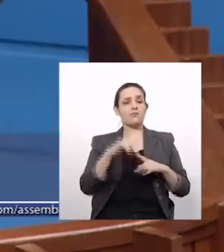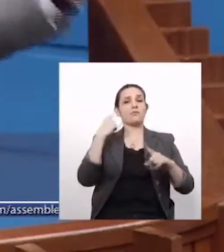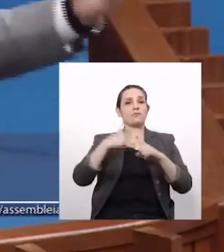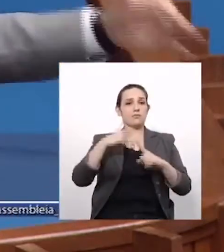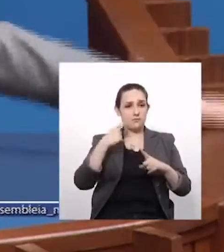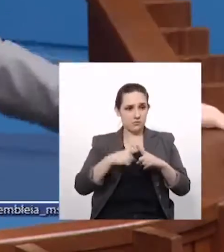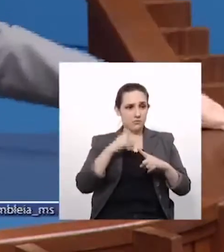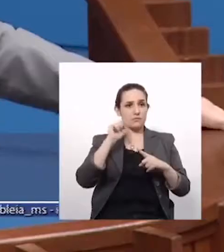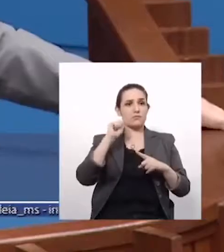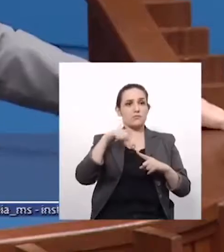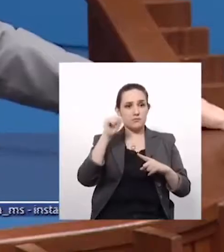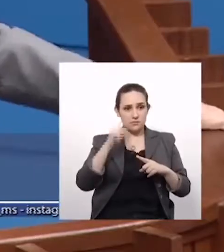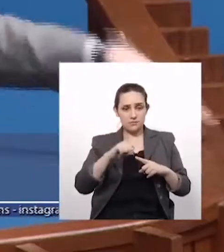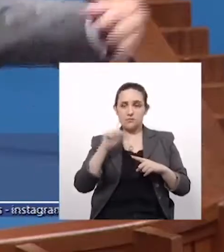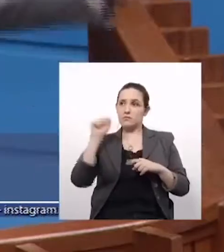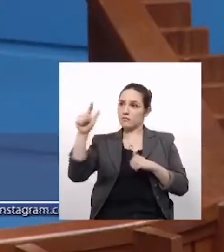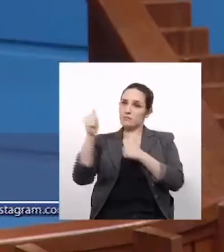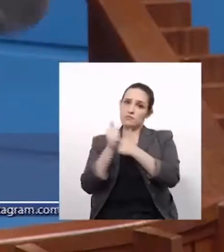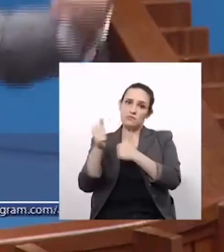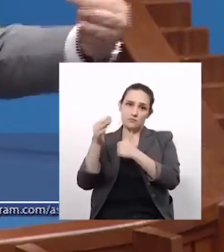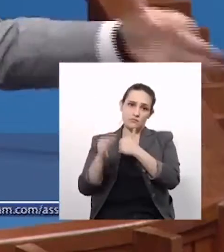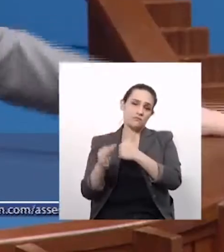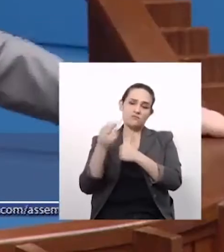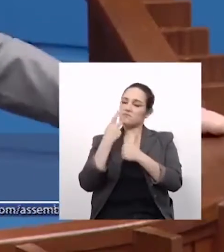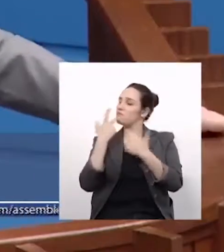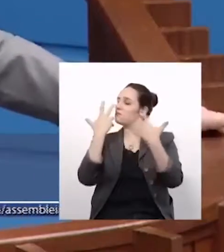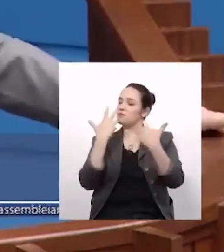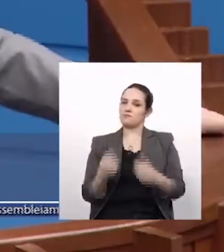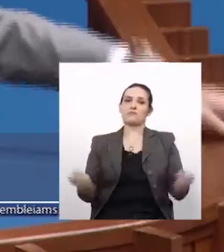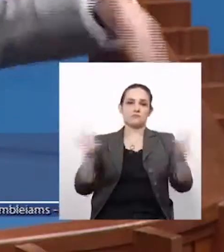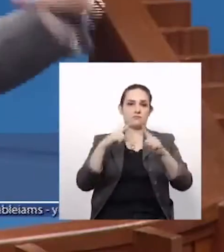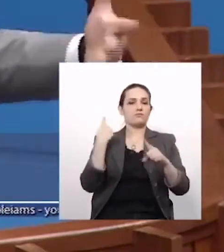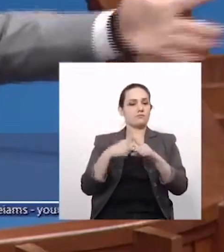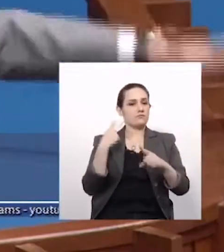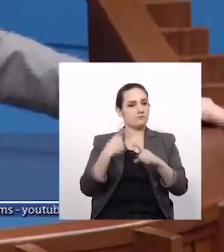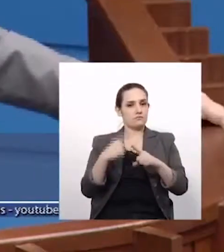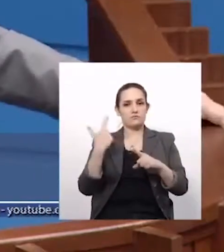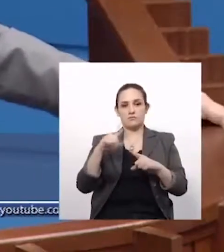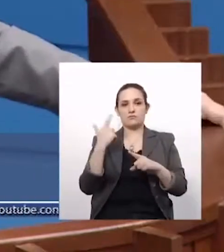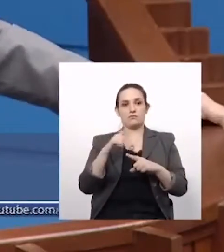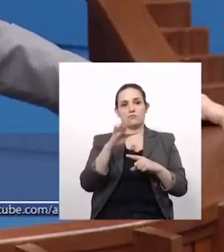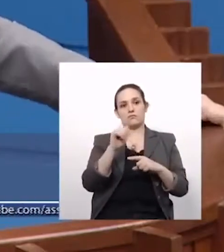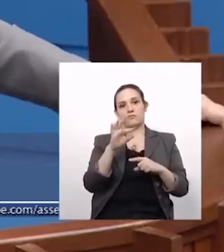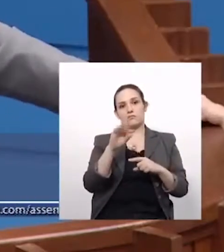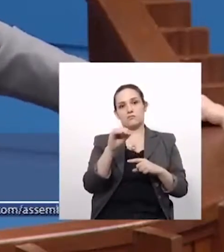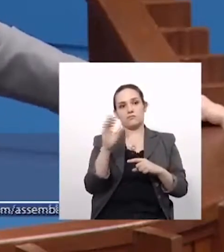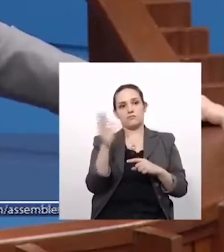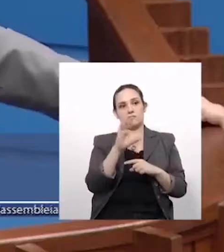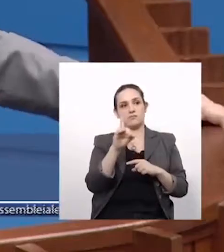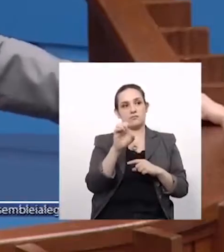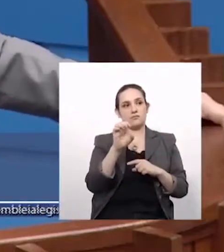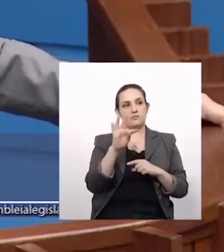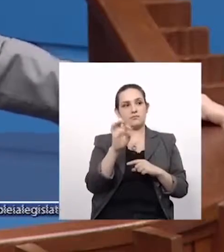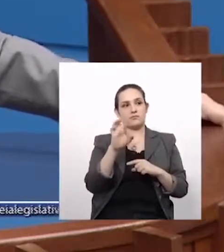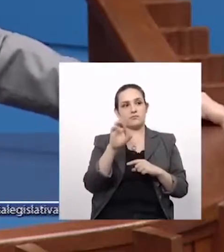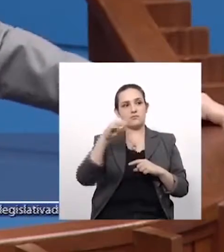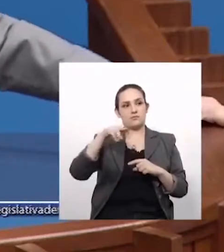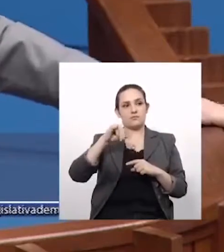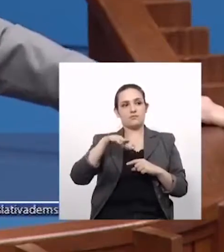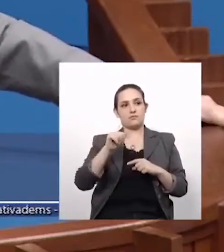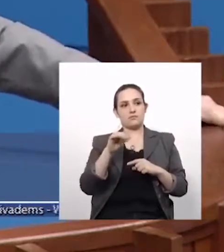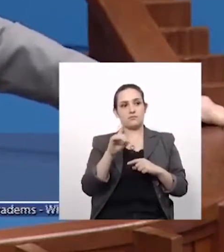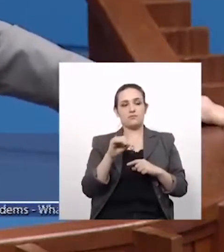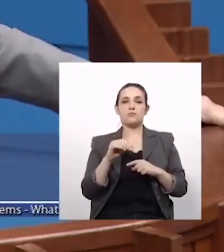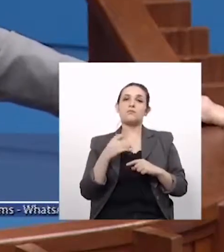inexoravelmente vai esbarrar no Tribunal de Justiça por falta do elemento fundamental e constitutivo da CPI, que é o fato determinado.